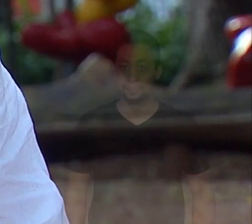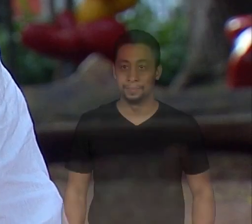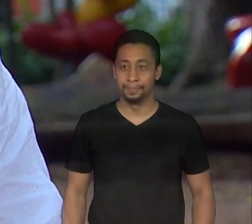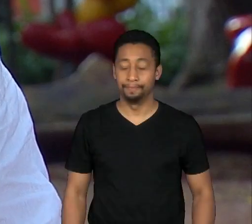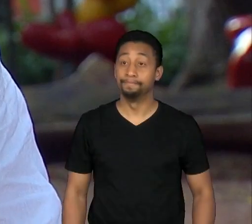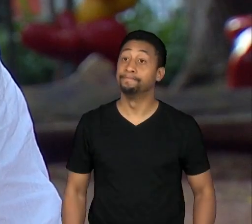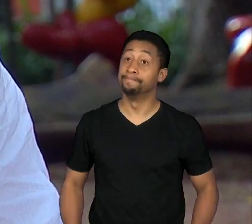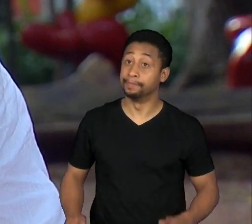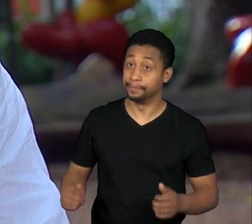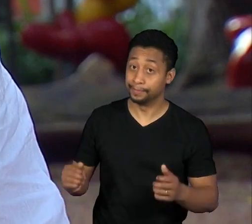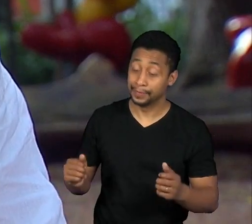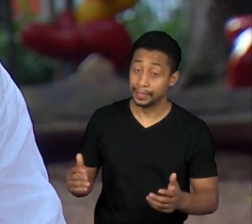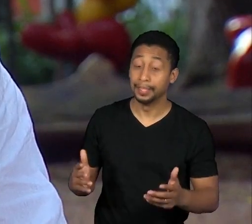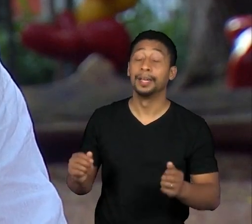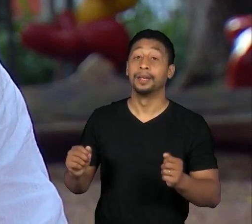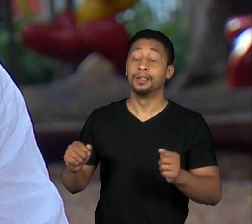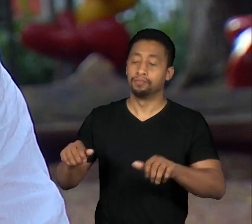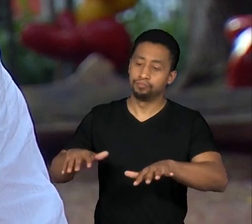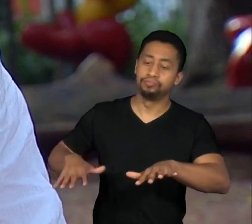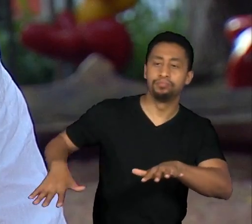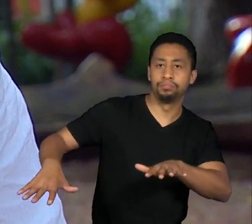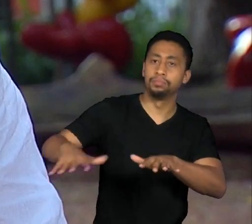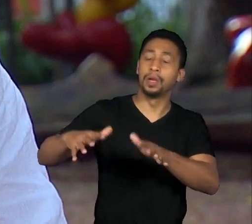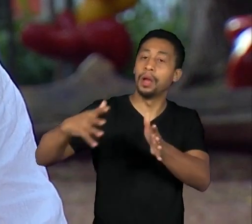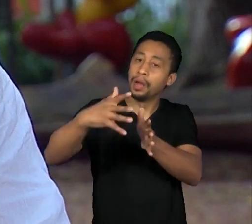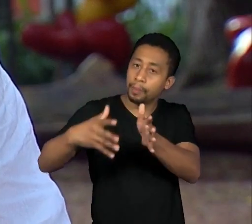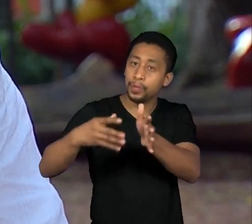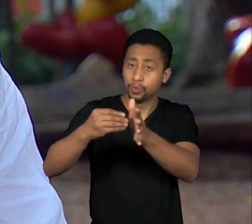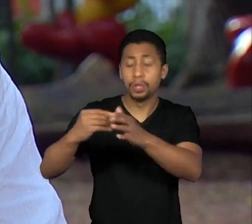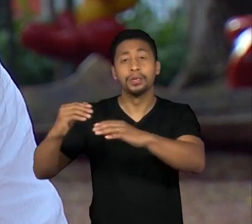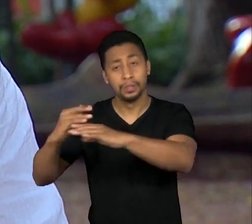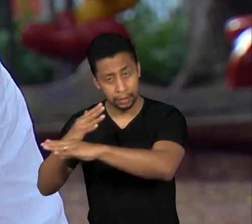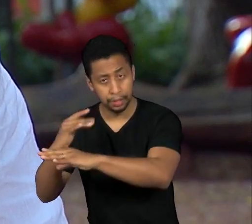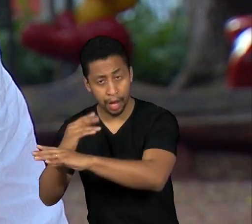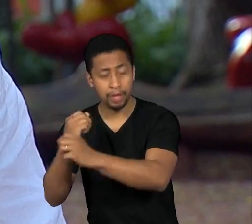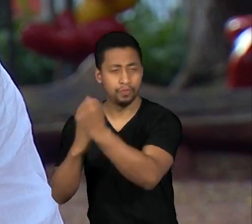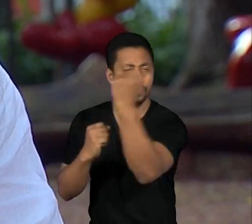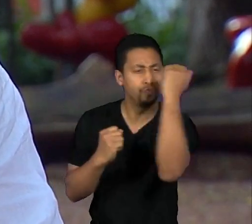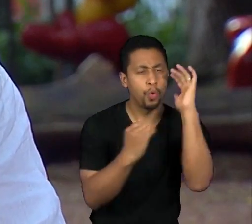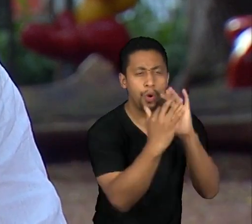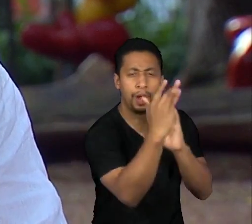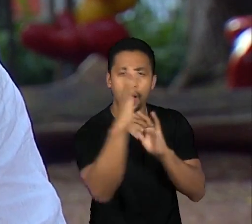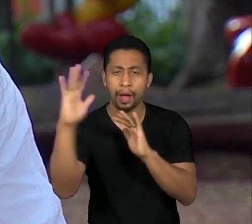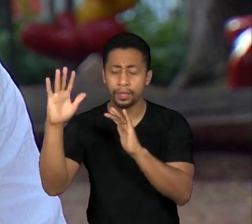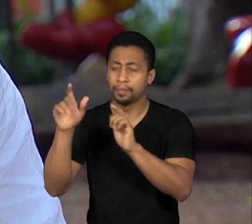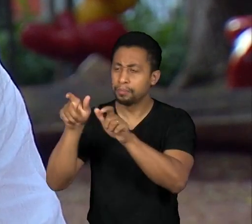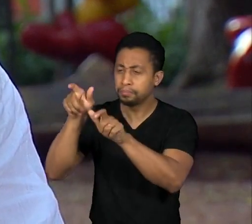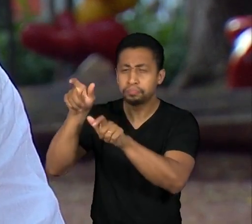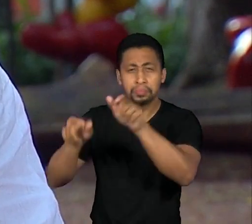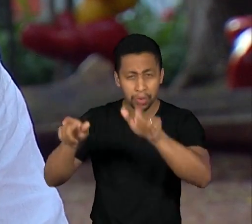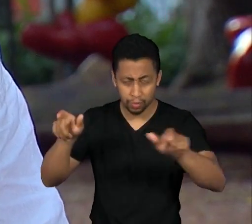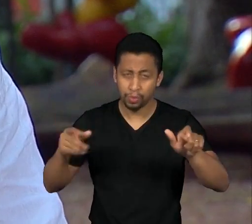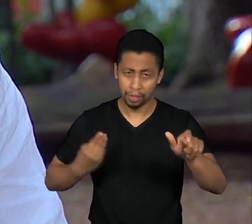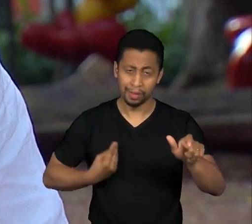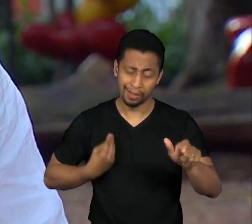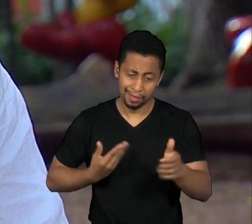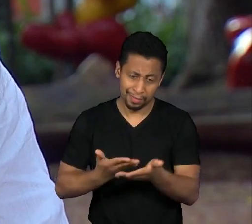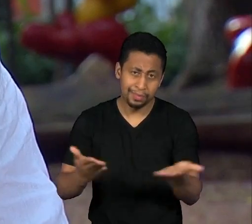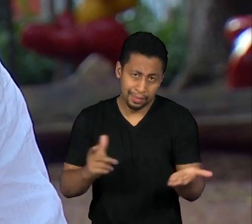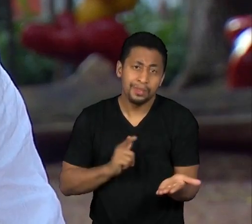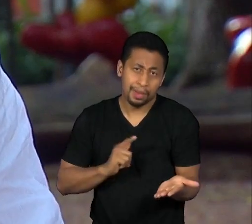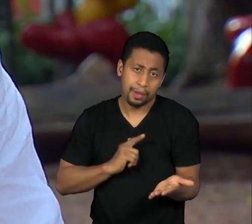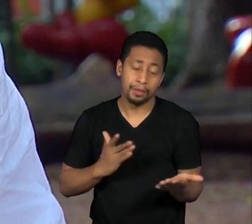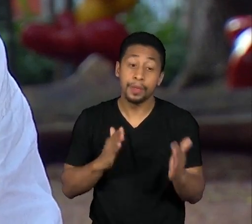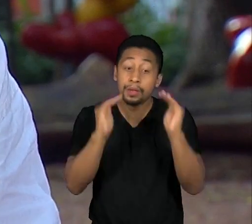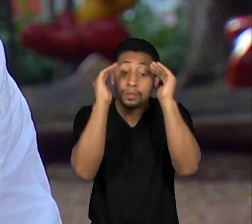A Amazônia é cidade, é floresta, é gente. Respeitar a cultura da Amazônia e as pessoas da Amazônia